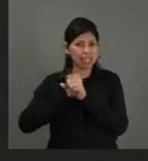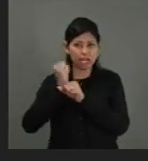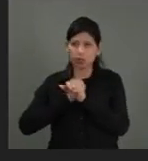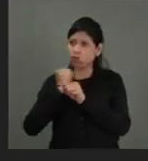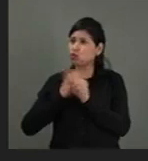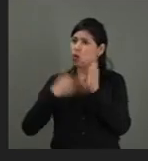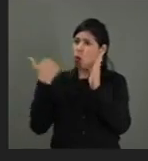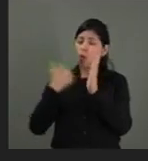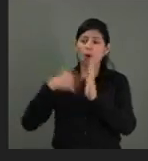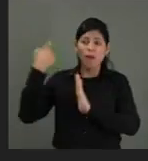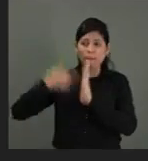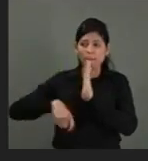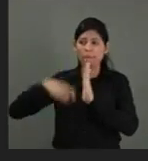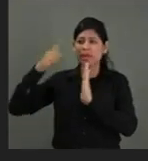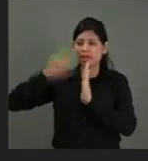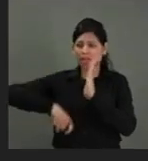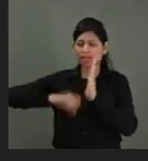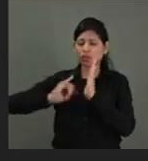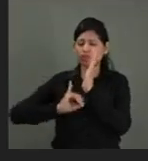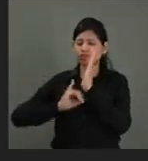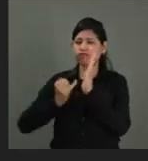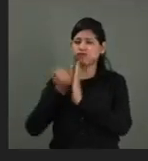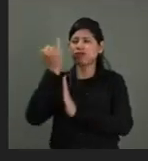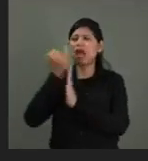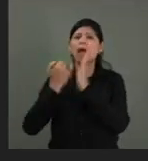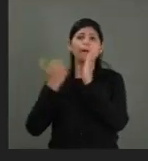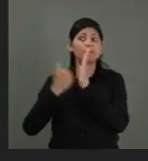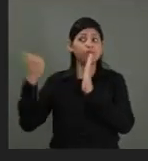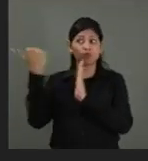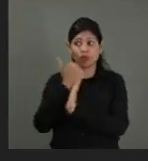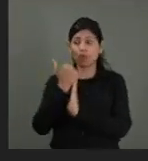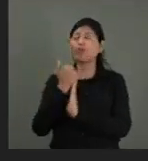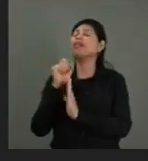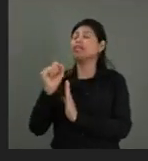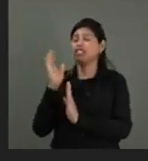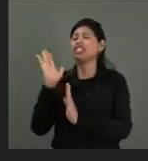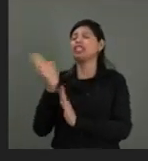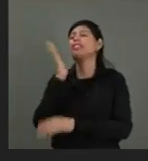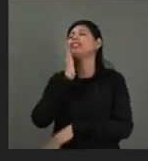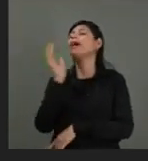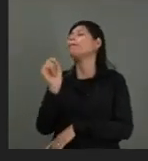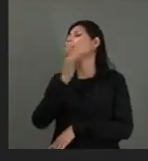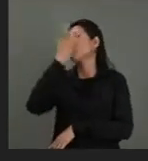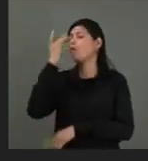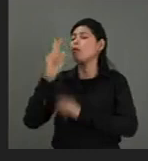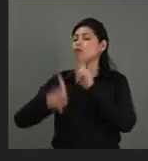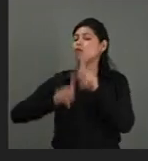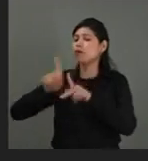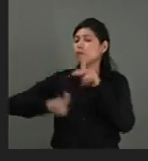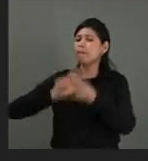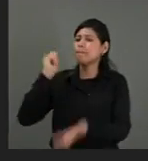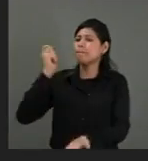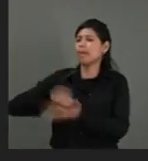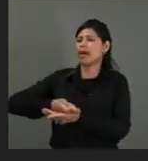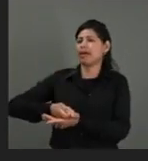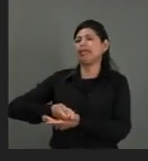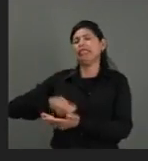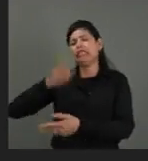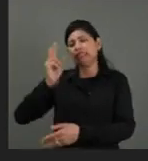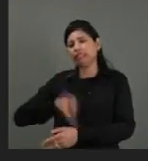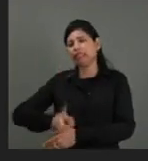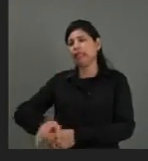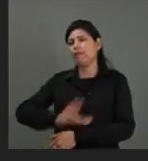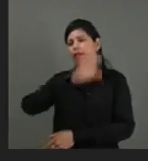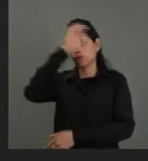mais exército para controlar isso. E quem vai pagar a conta a gente sabe quem é, sempre o consumidor. Que Deus abençoe, nos ilumine